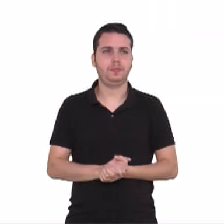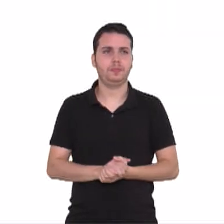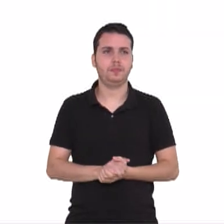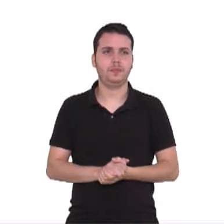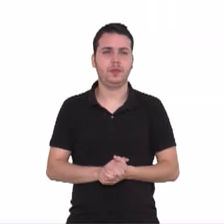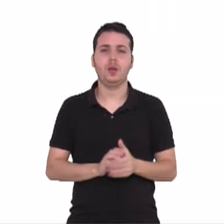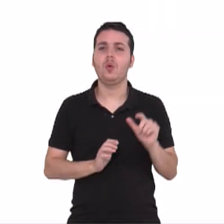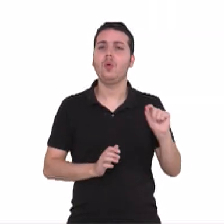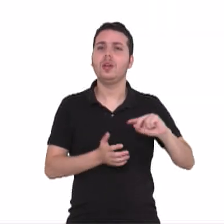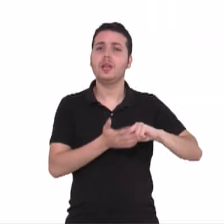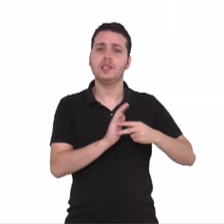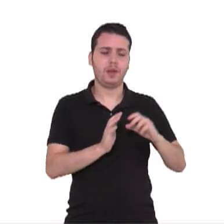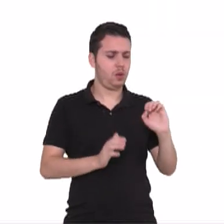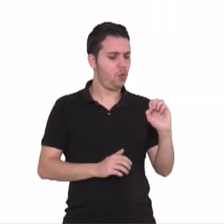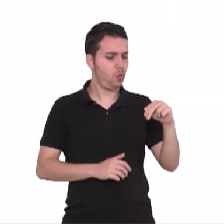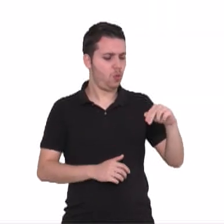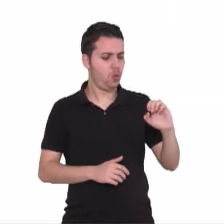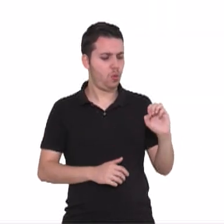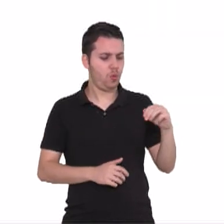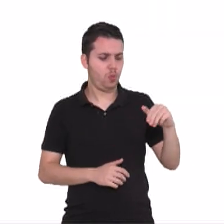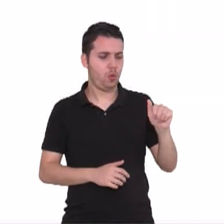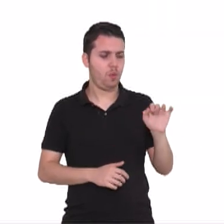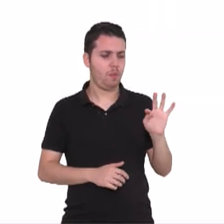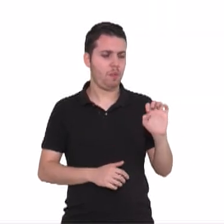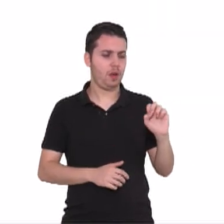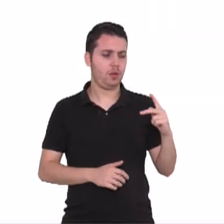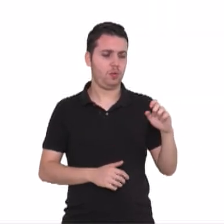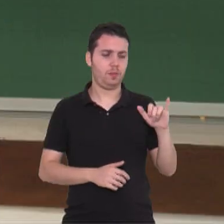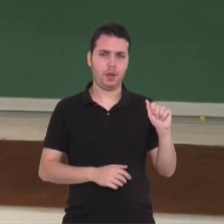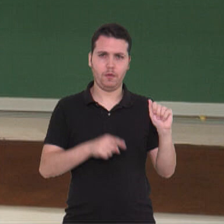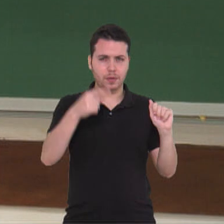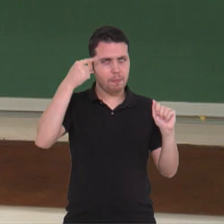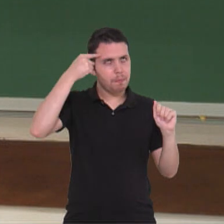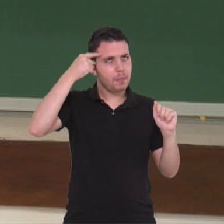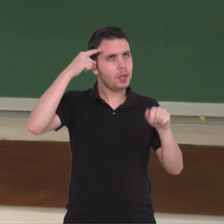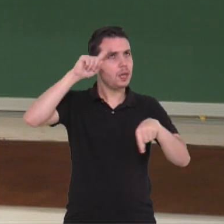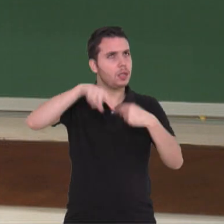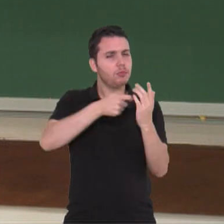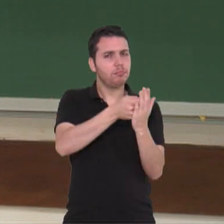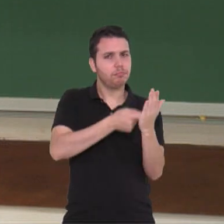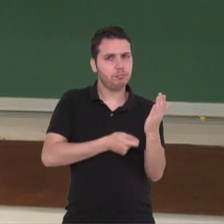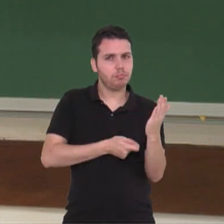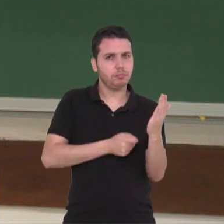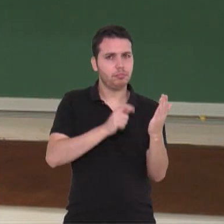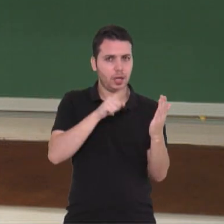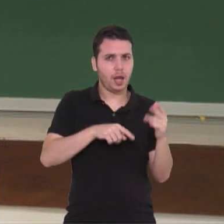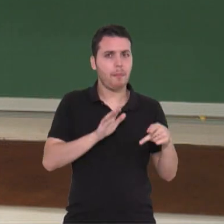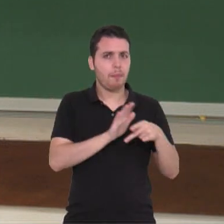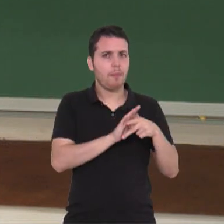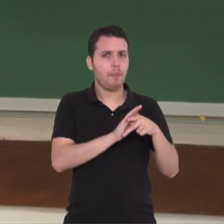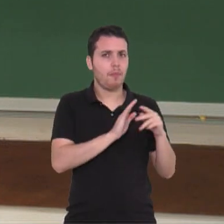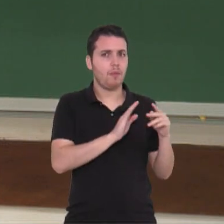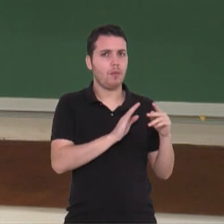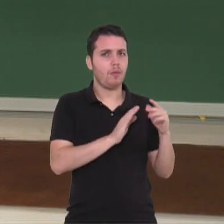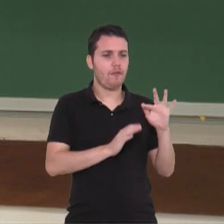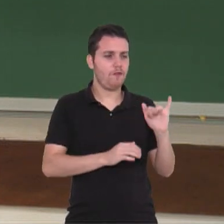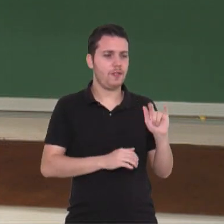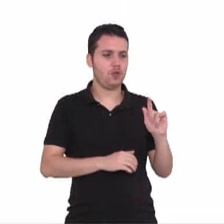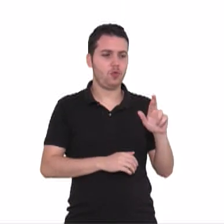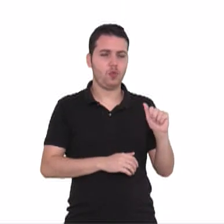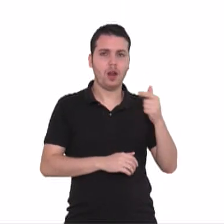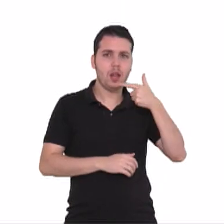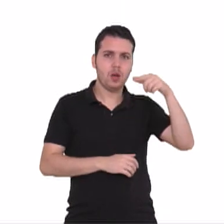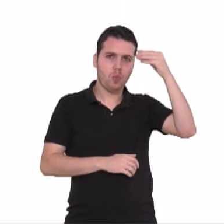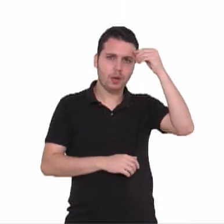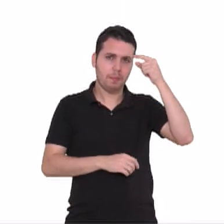que significa onomatopeia? Pense e escreva no caderno. Então, onomatopeia é uma figura de linguagem. Pensem aí, mais um tempinho.